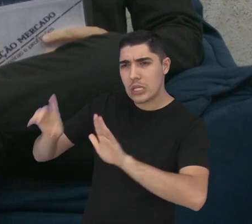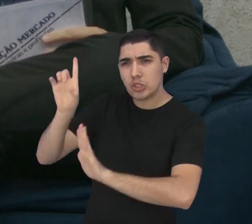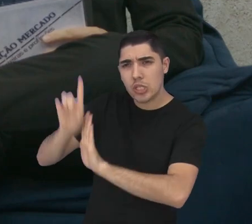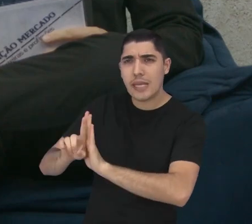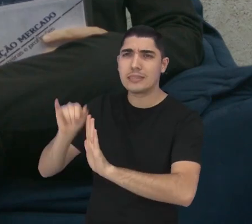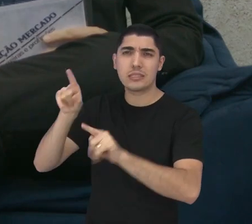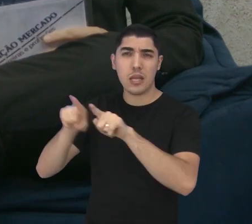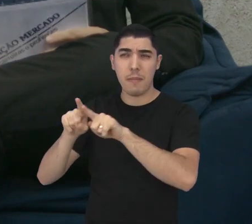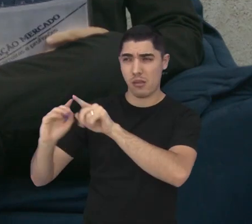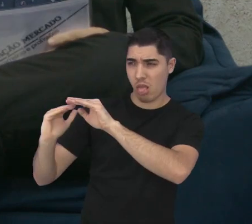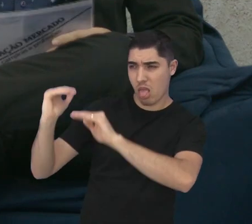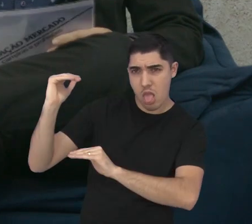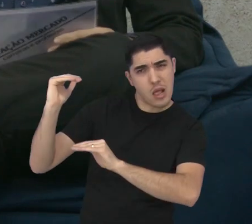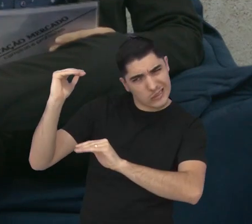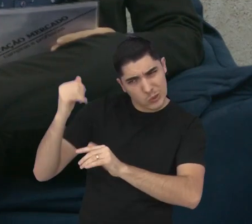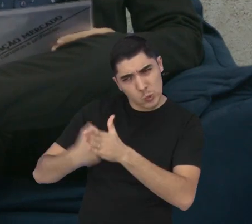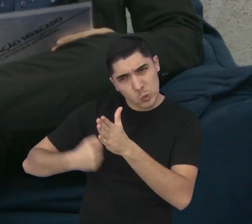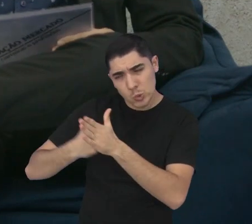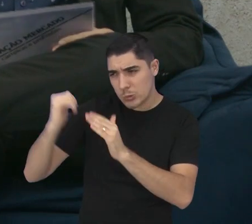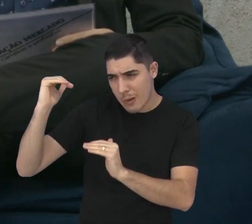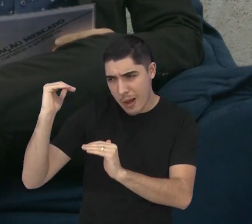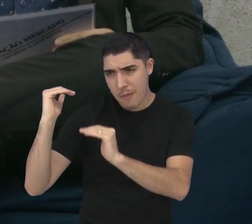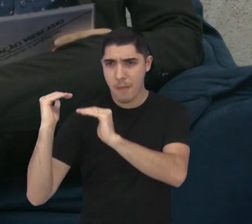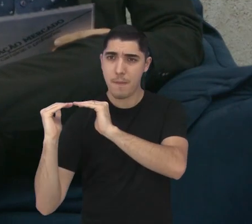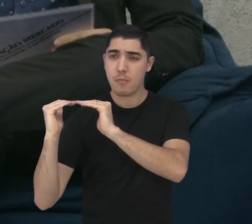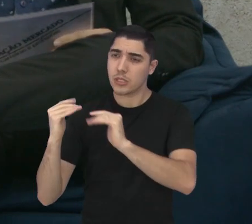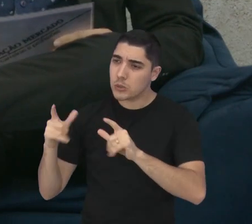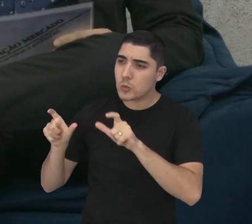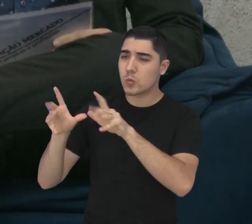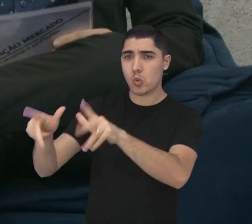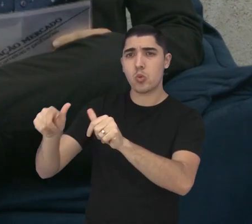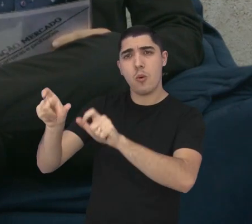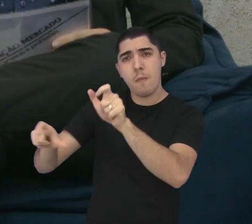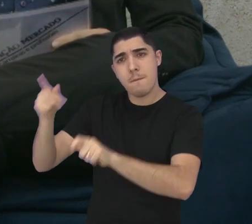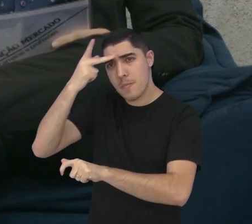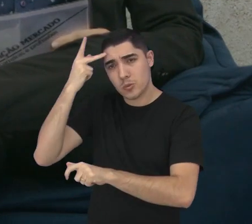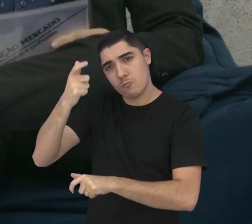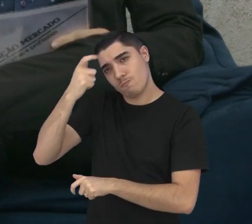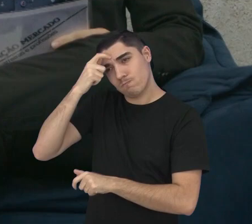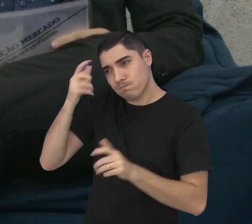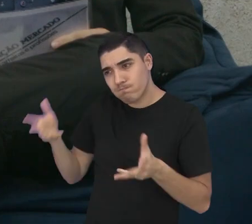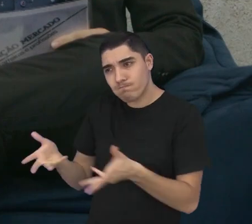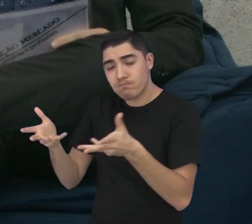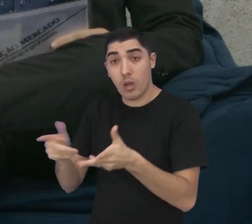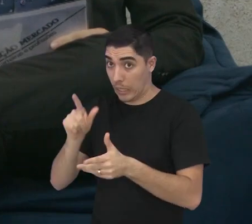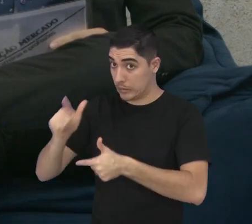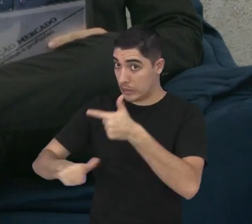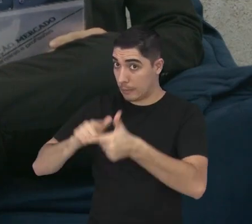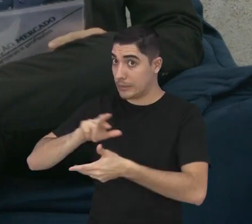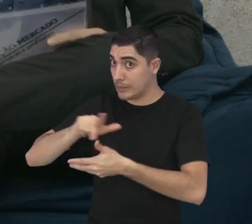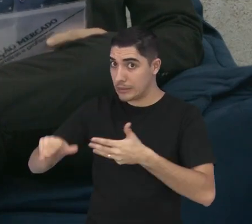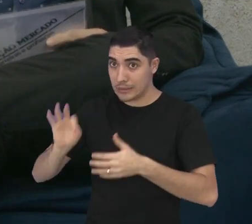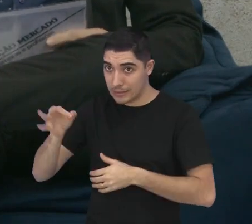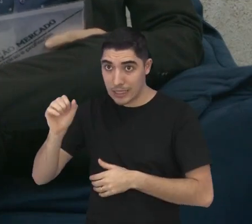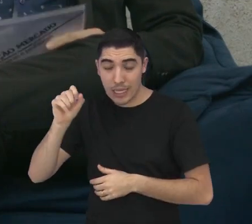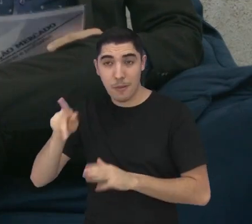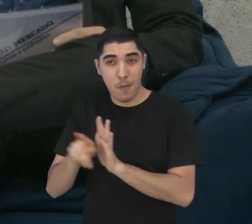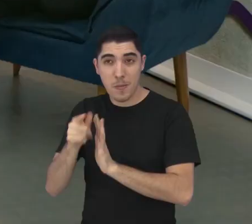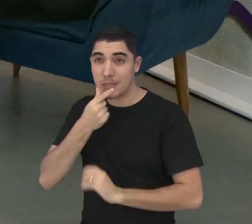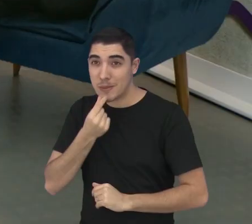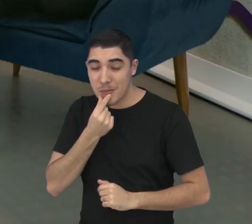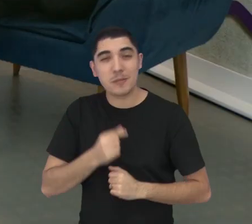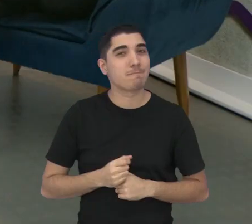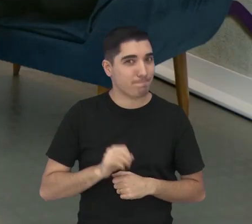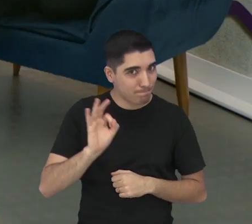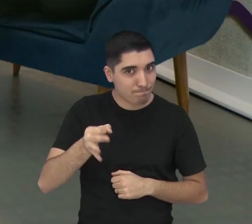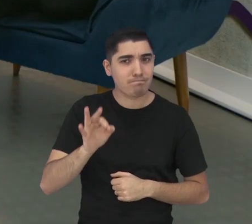as desigualdades sociais e conscientizar a população sobre tudo isso. É muito trabalho, né, Samuel? É bastante, viu?